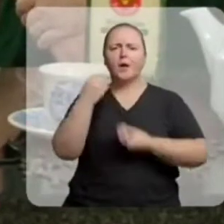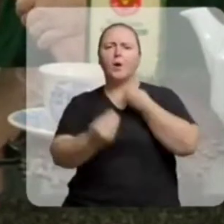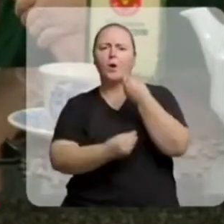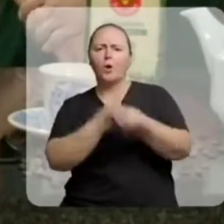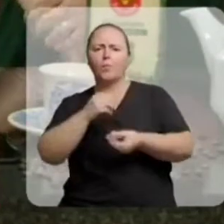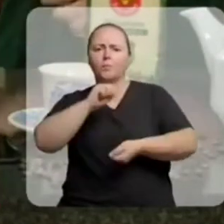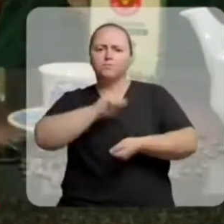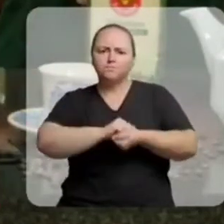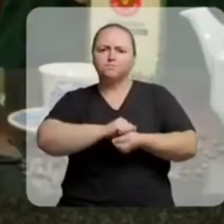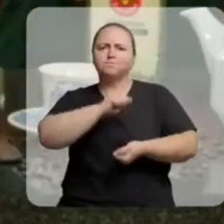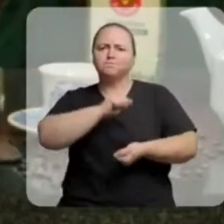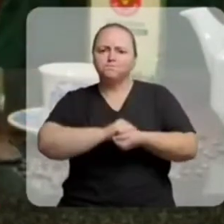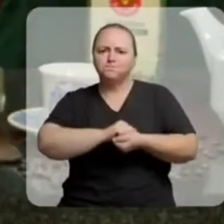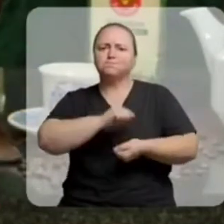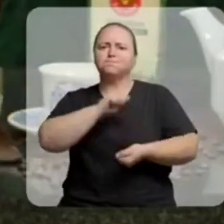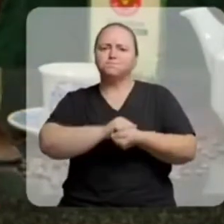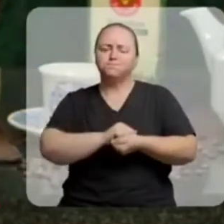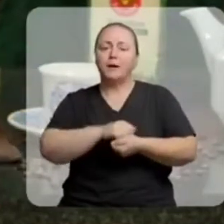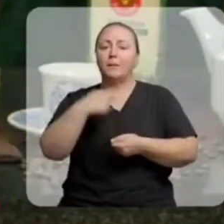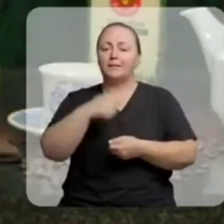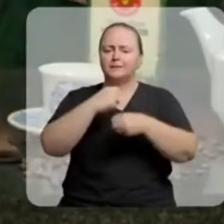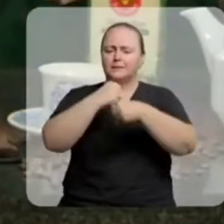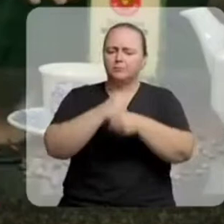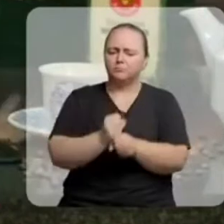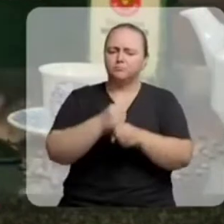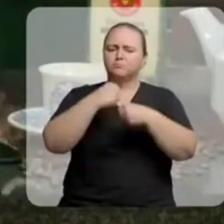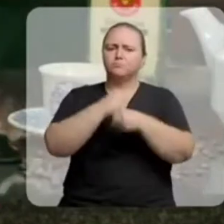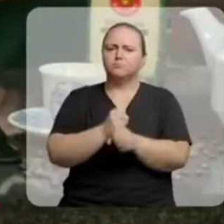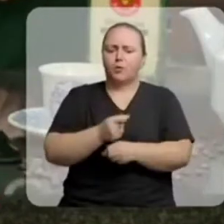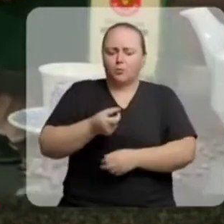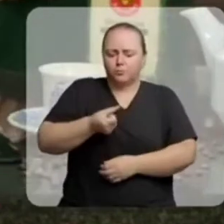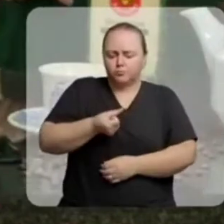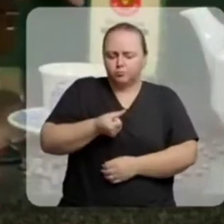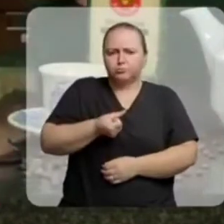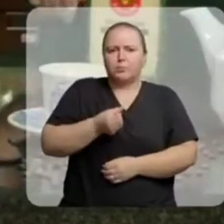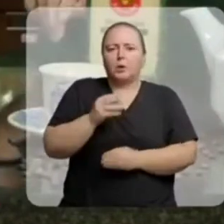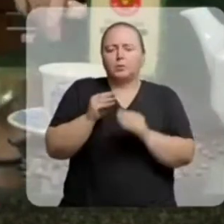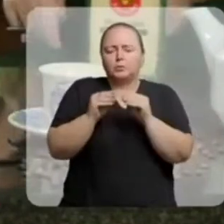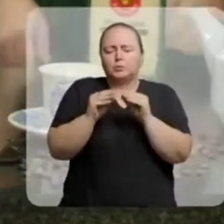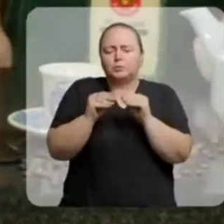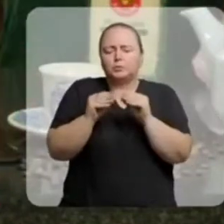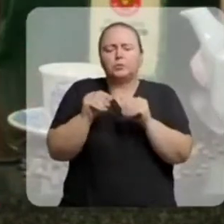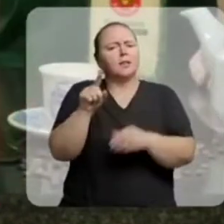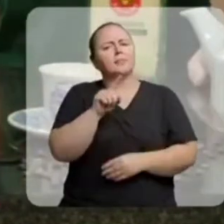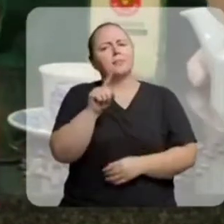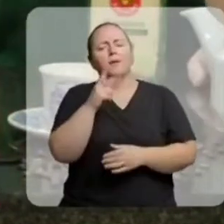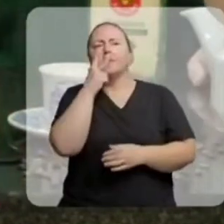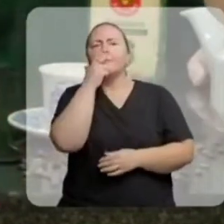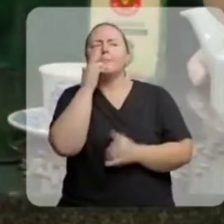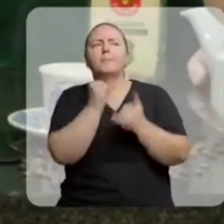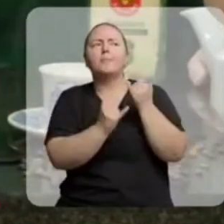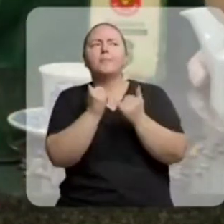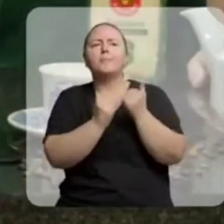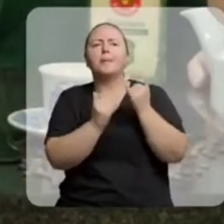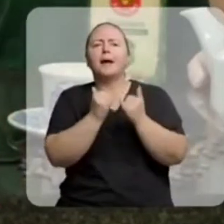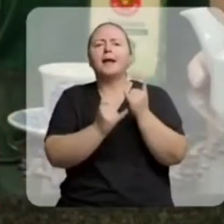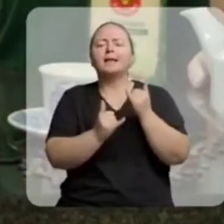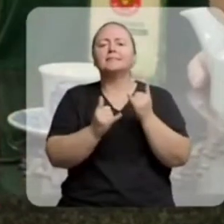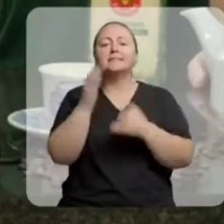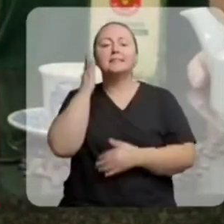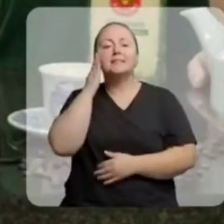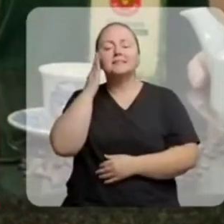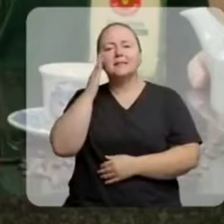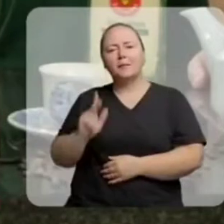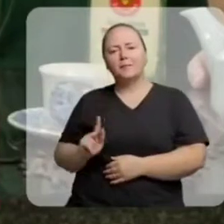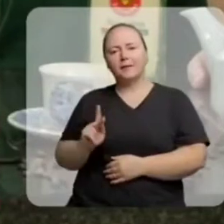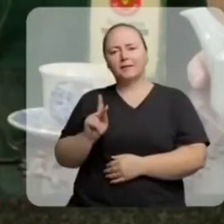prensa francesa, tem que ser uma moagem grossa. Se assemelha à farinha de trigo para quibe, tá?